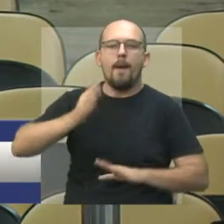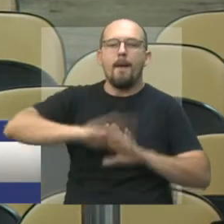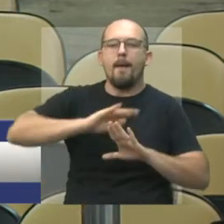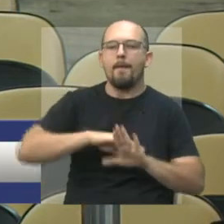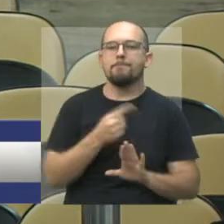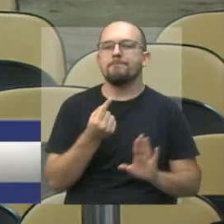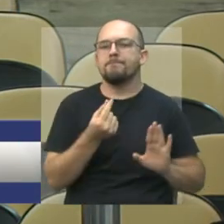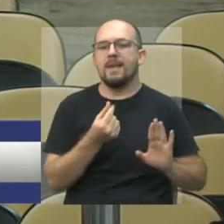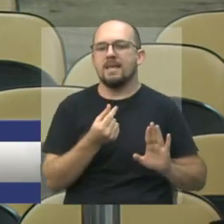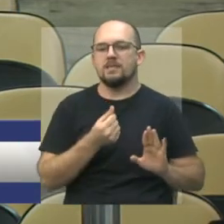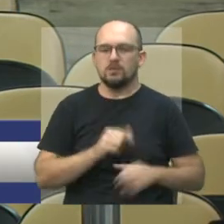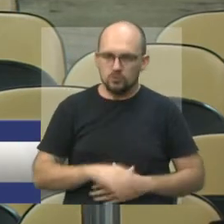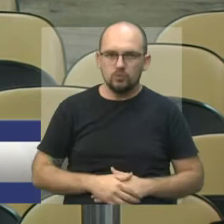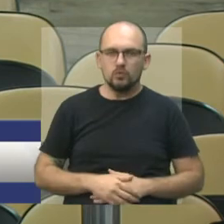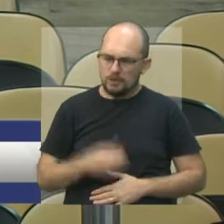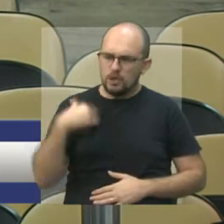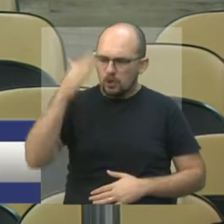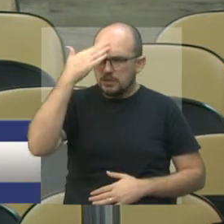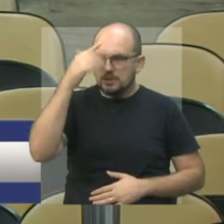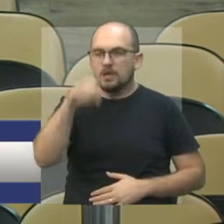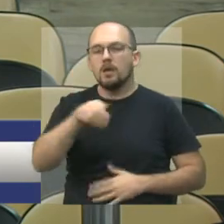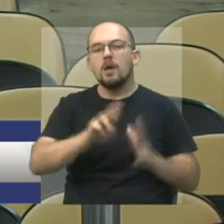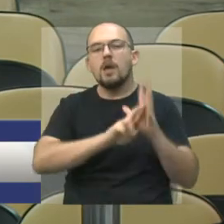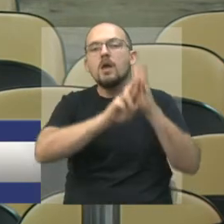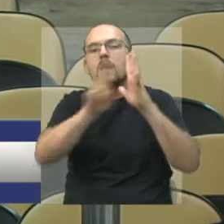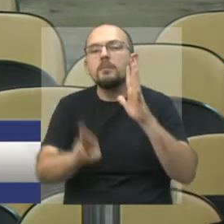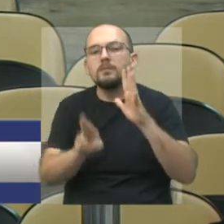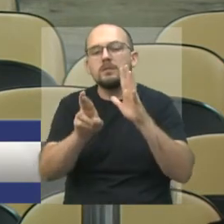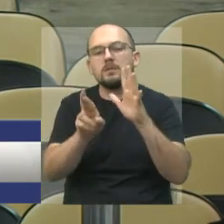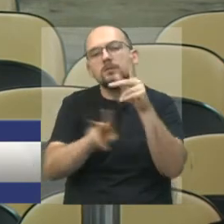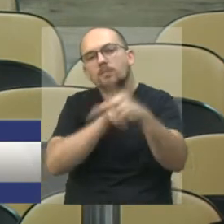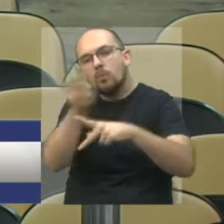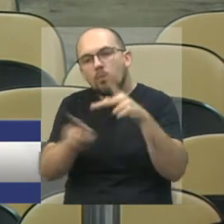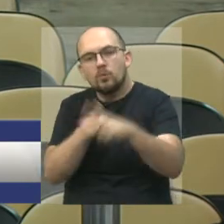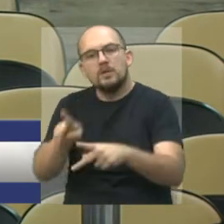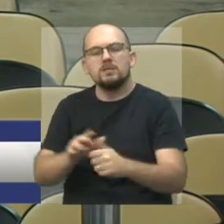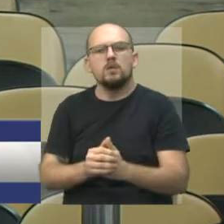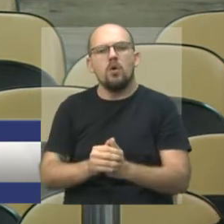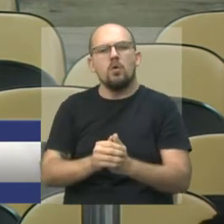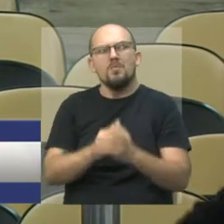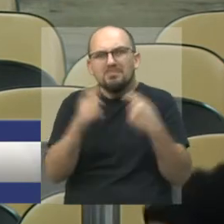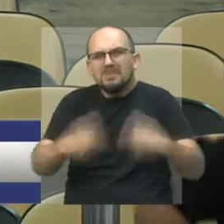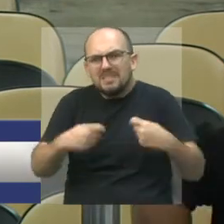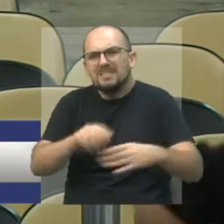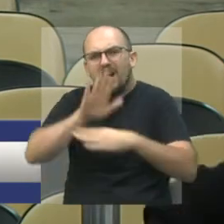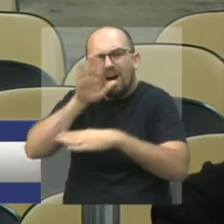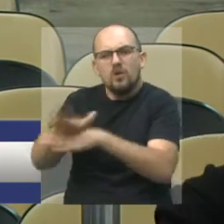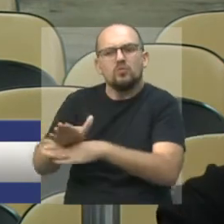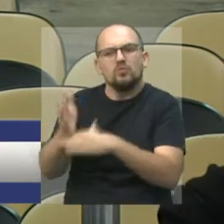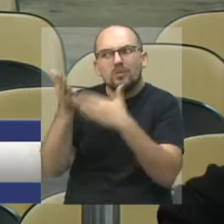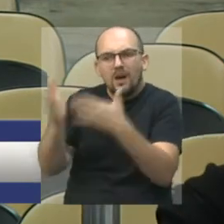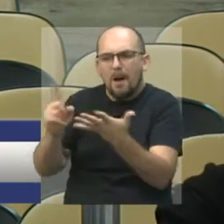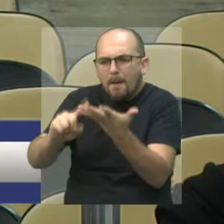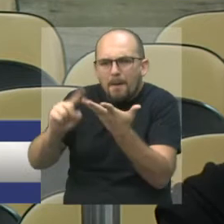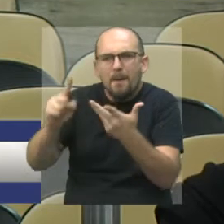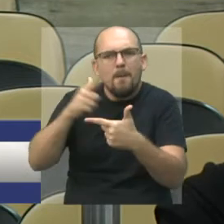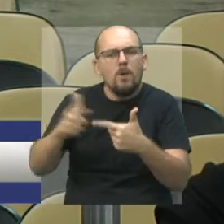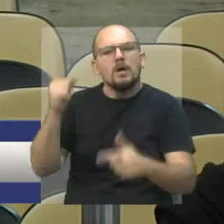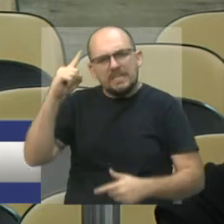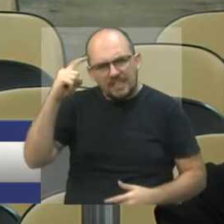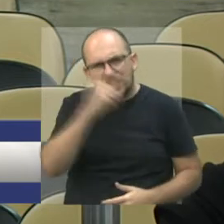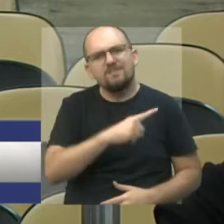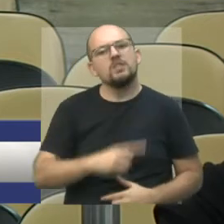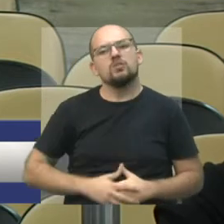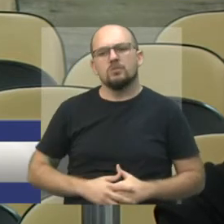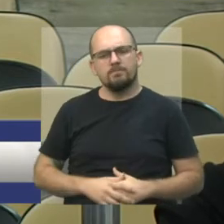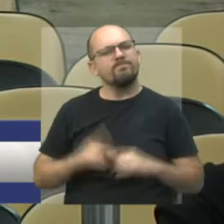como homem de valores, vocês representam a população e precisam, sabe, ajudar a gente nessas questões. Tá difícil, gente. Tá